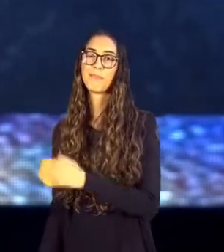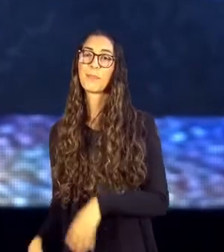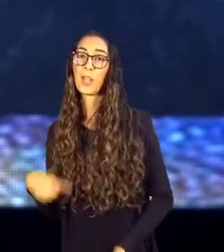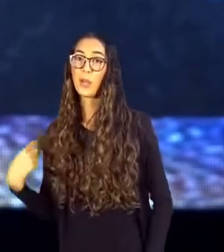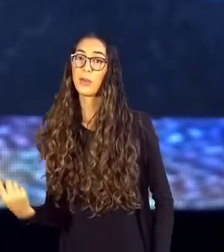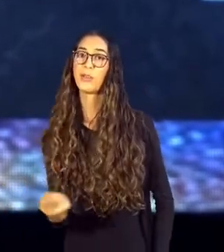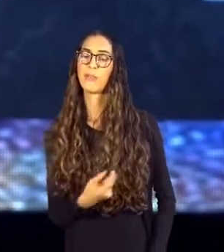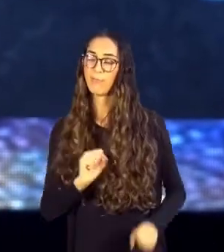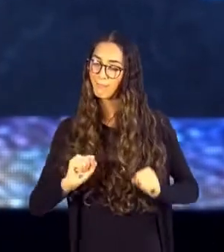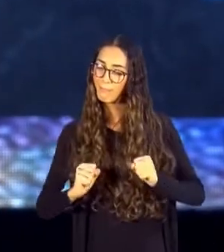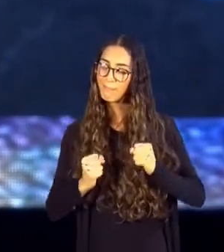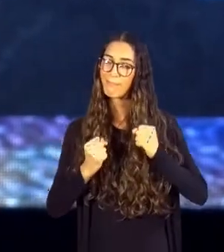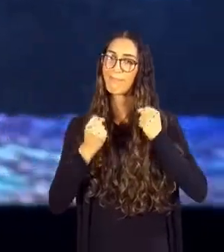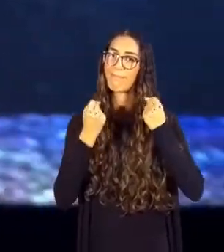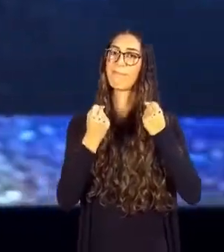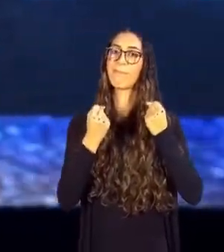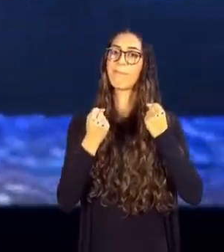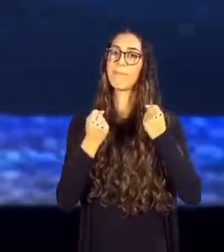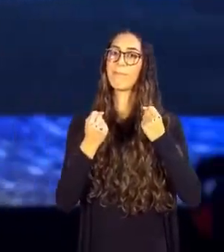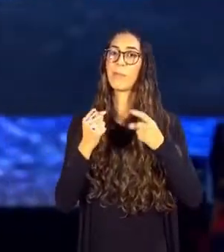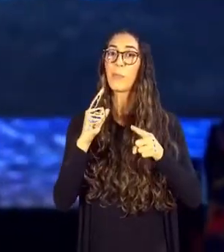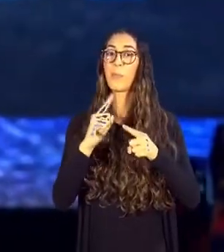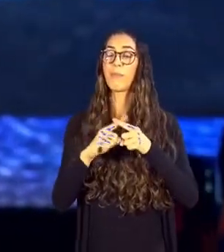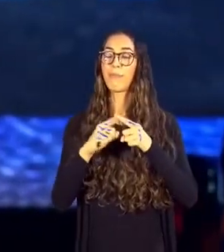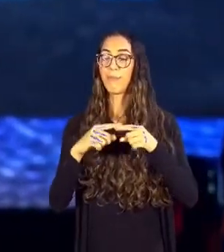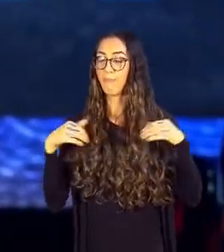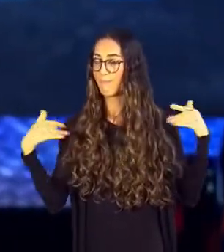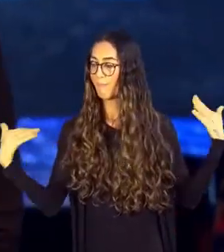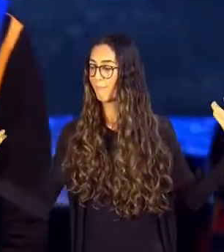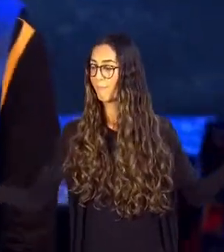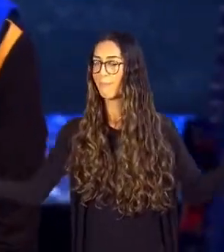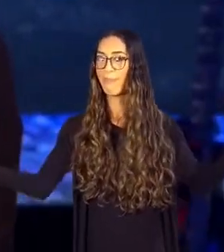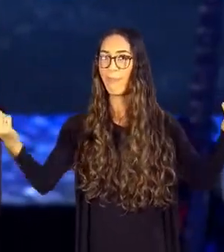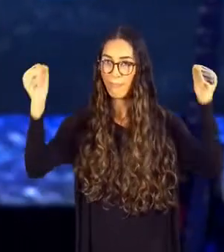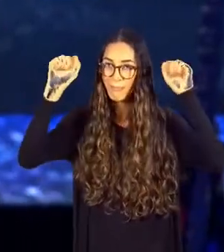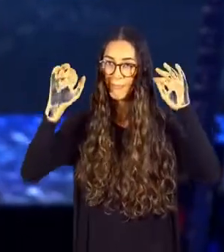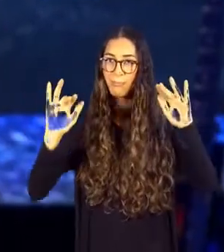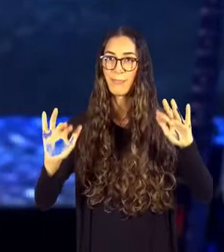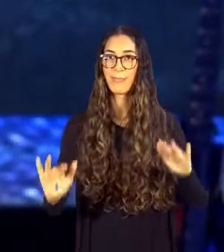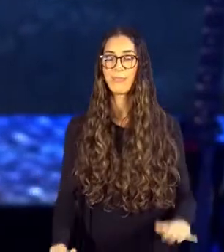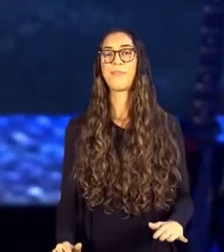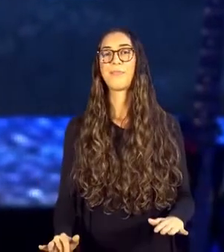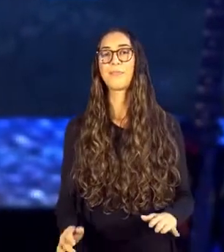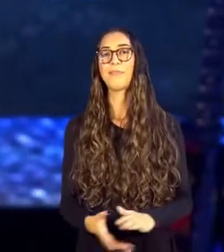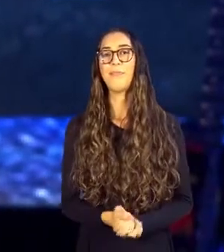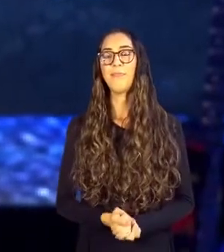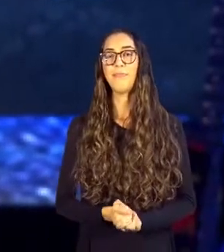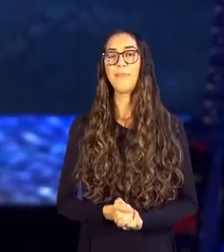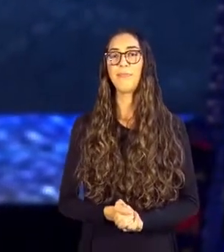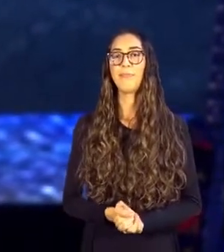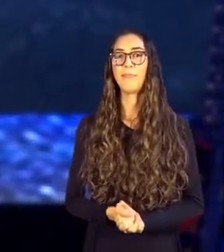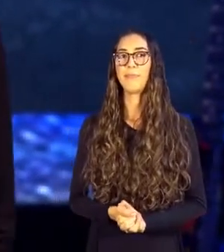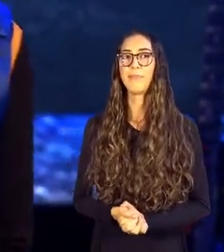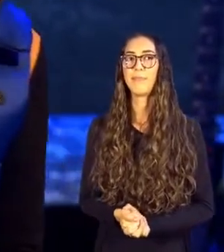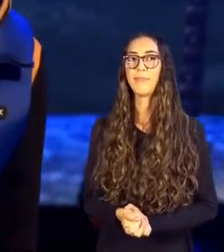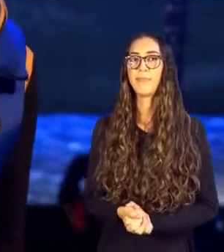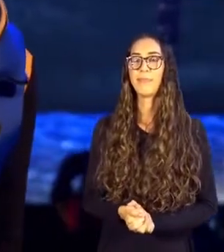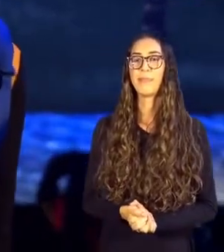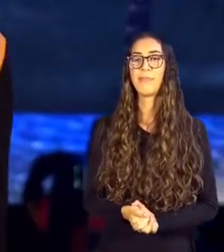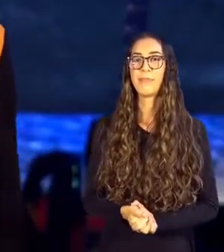Deus para destruir fortalezas, todo tipo de fortaleza. Fortaleza